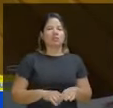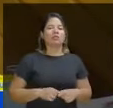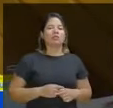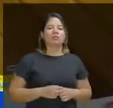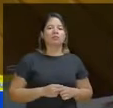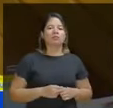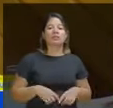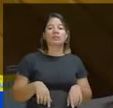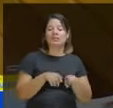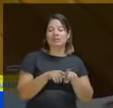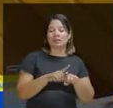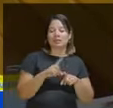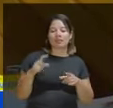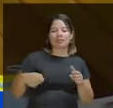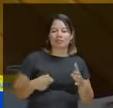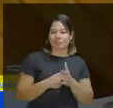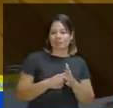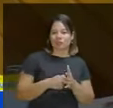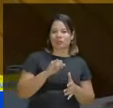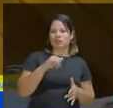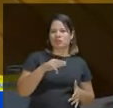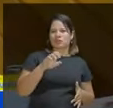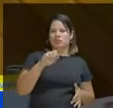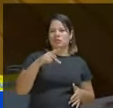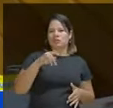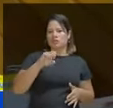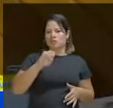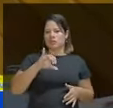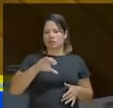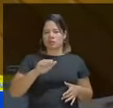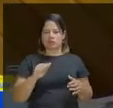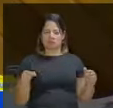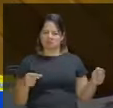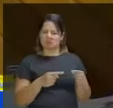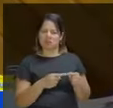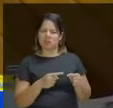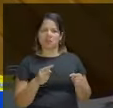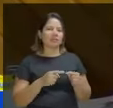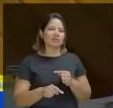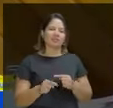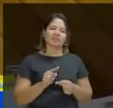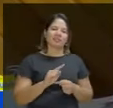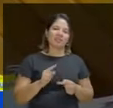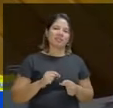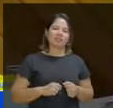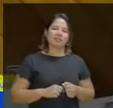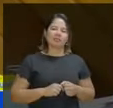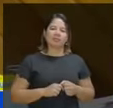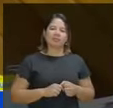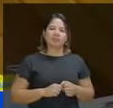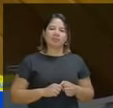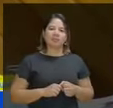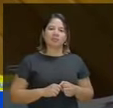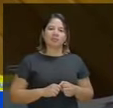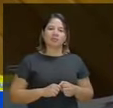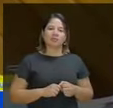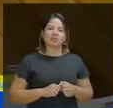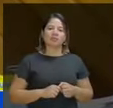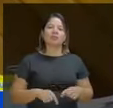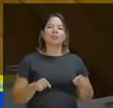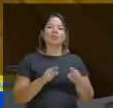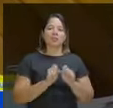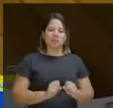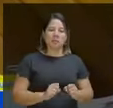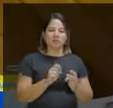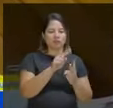da denúncia, posto que contém os elementos mínimos para que as pacientes pudessem exercer de modo efetivo o direito de se